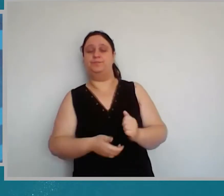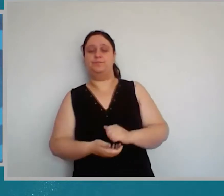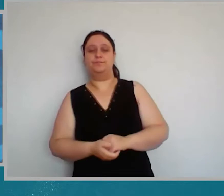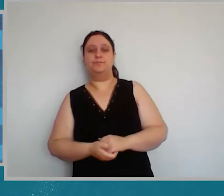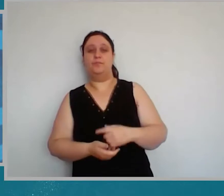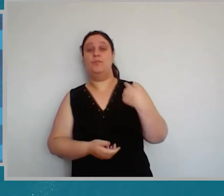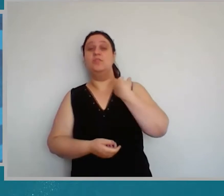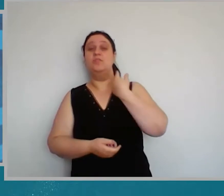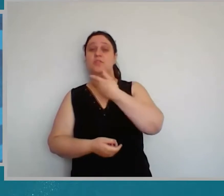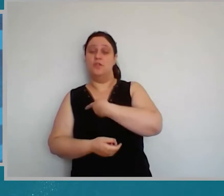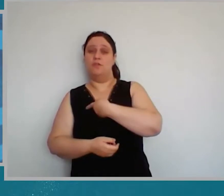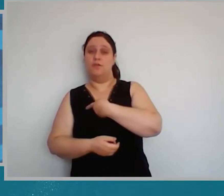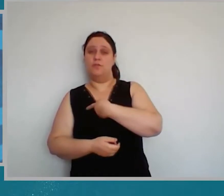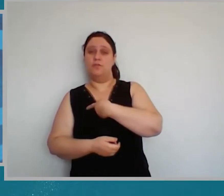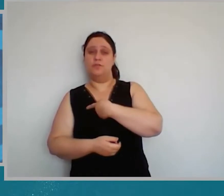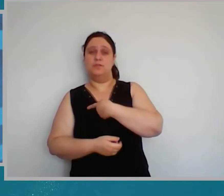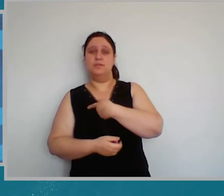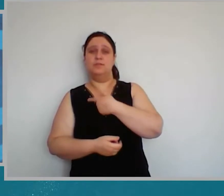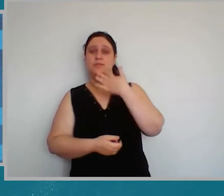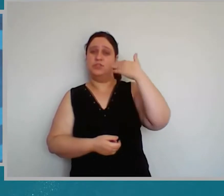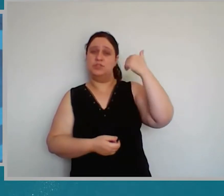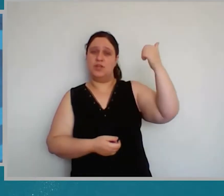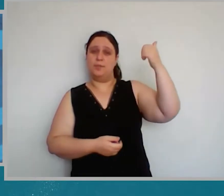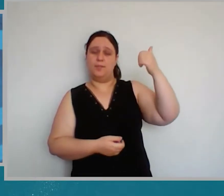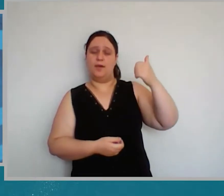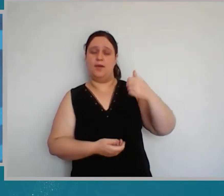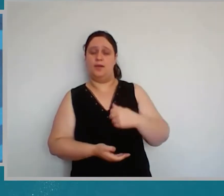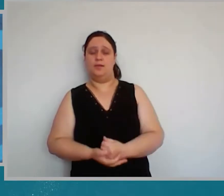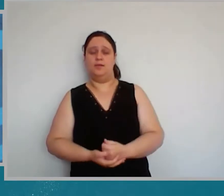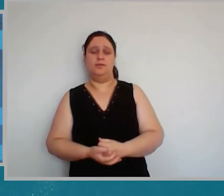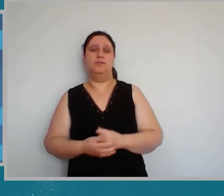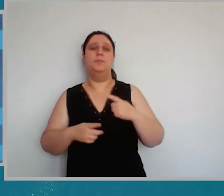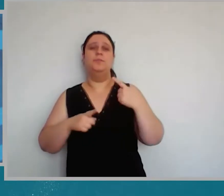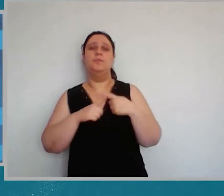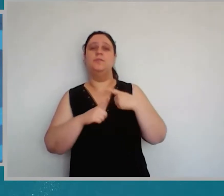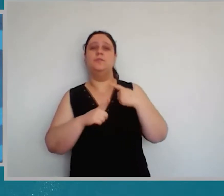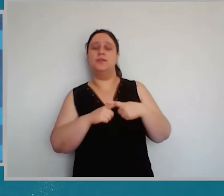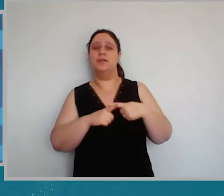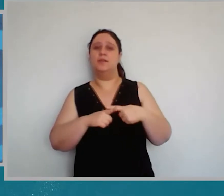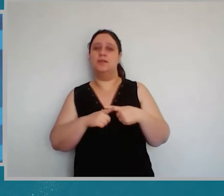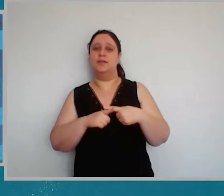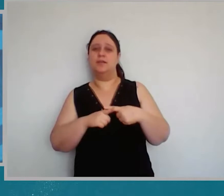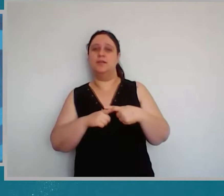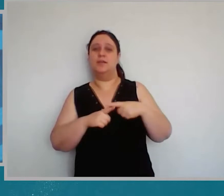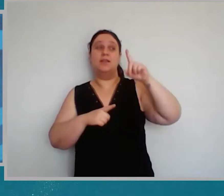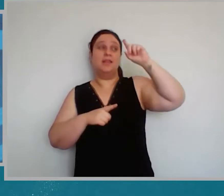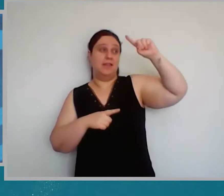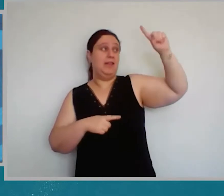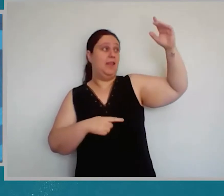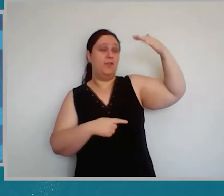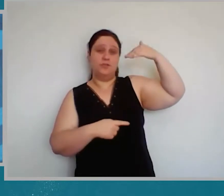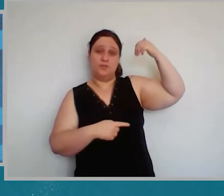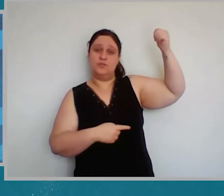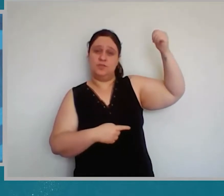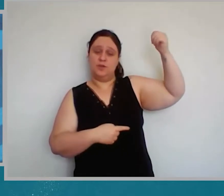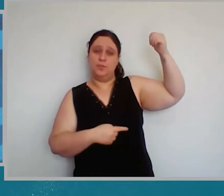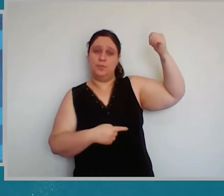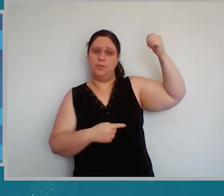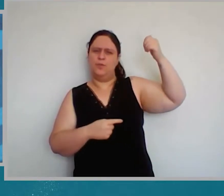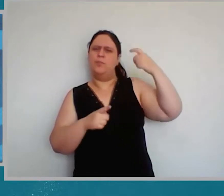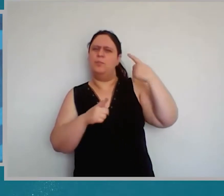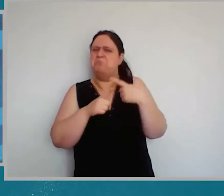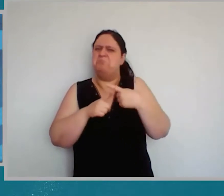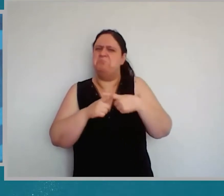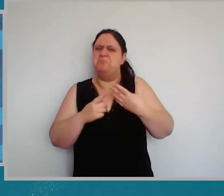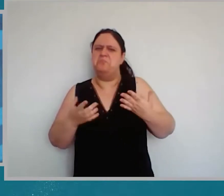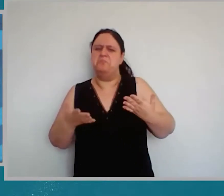raça chamada, porque nós fomos chamados por Deus. Para quem? Para quê?